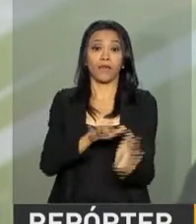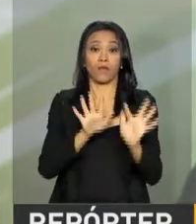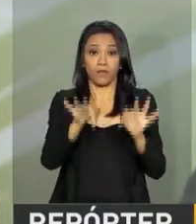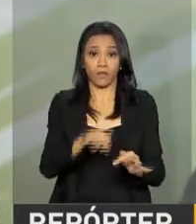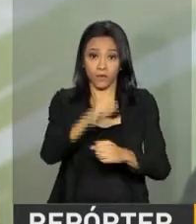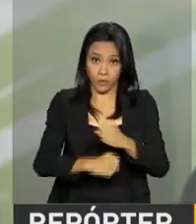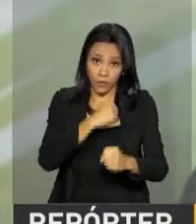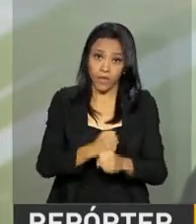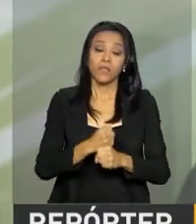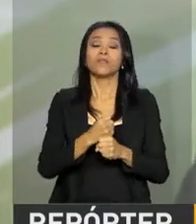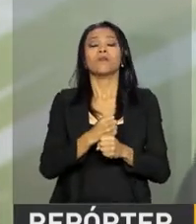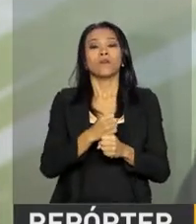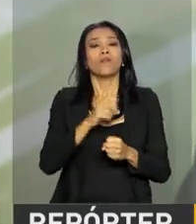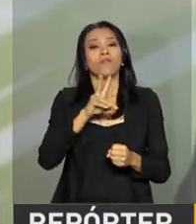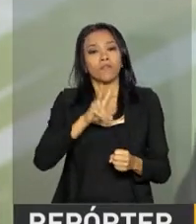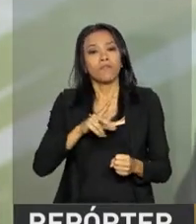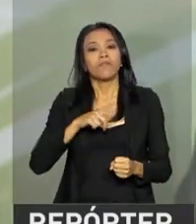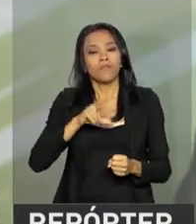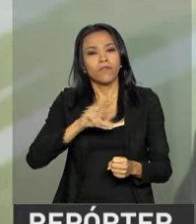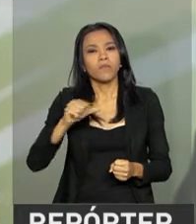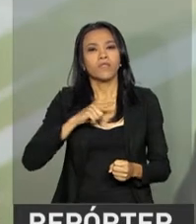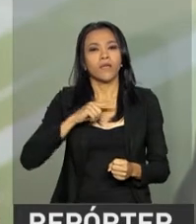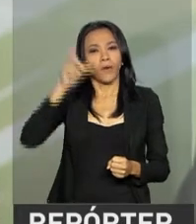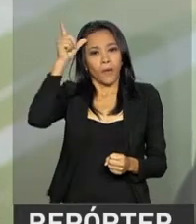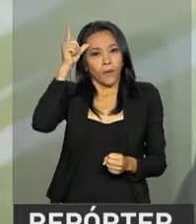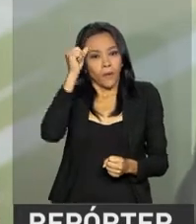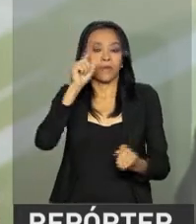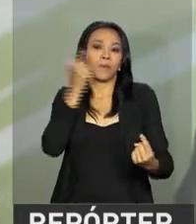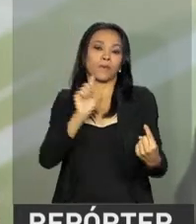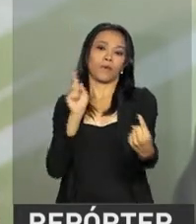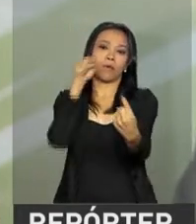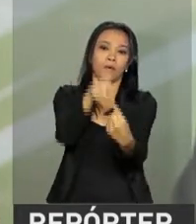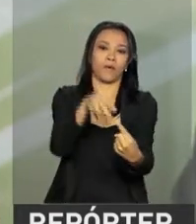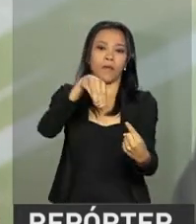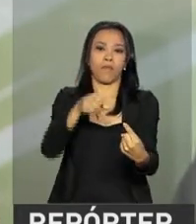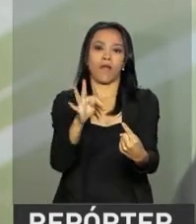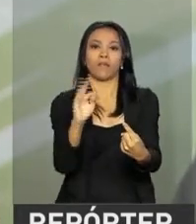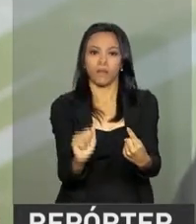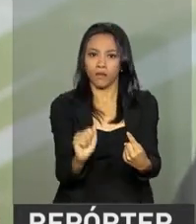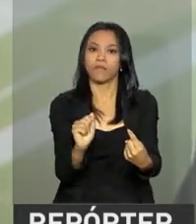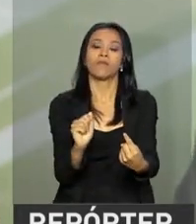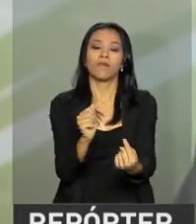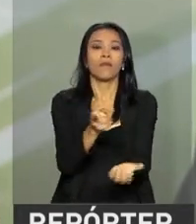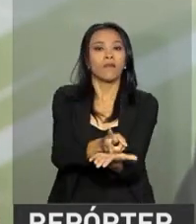folga em relação à meta, mesmo com essa ampliação,